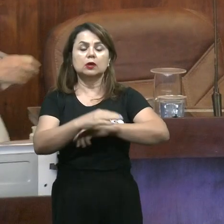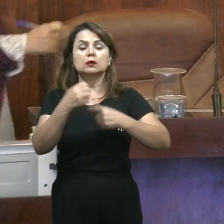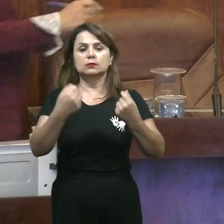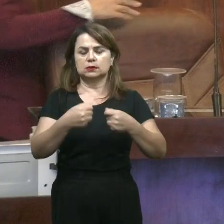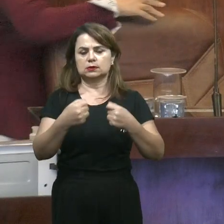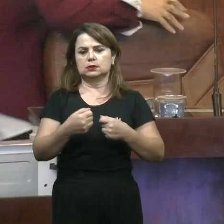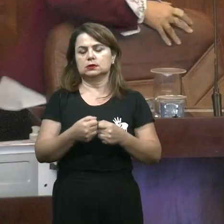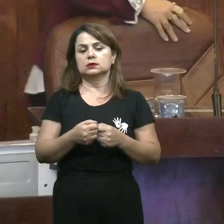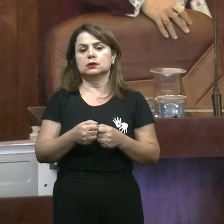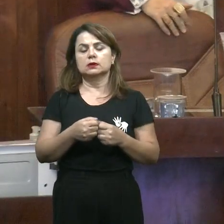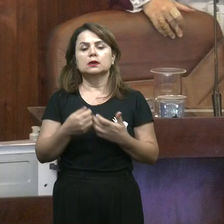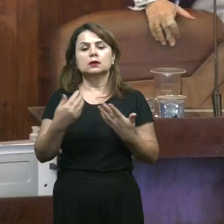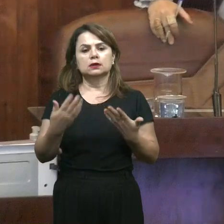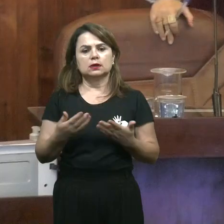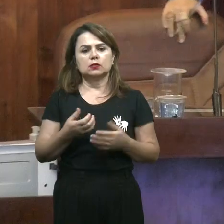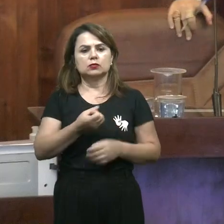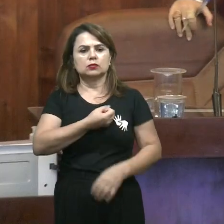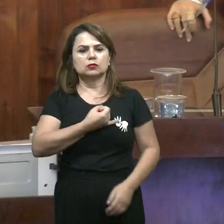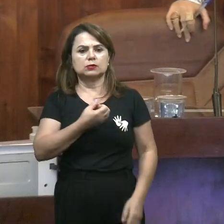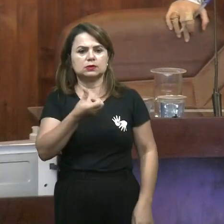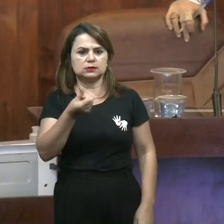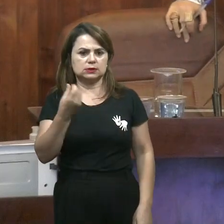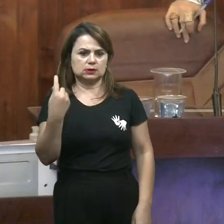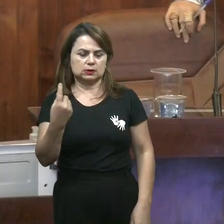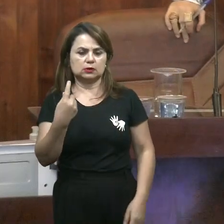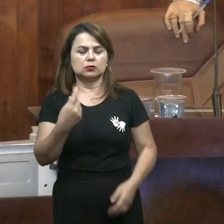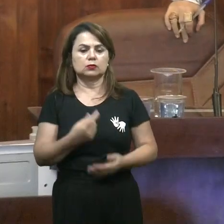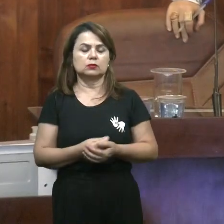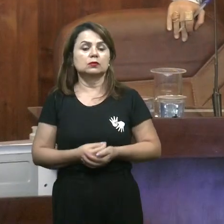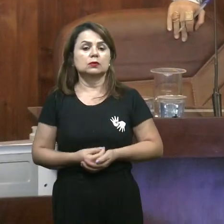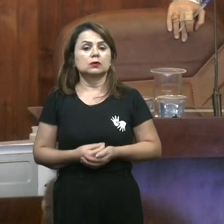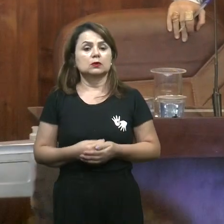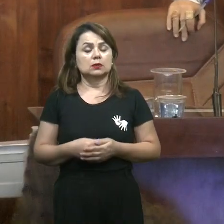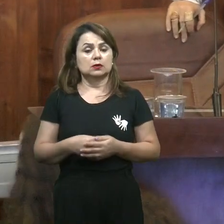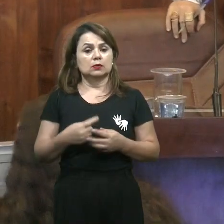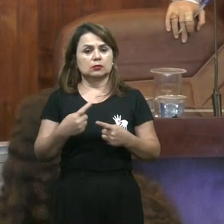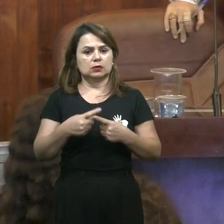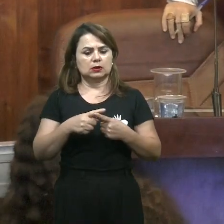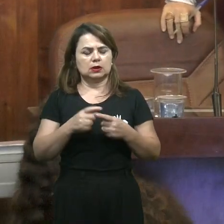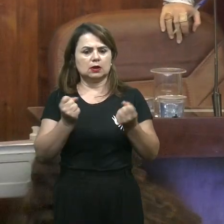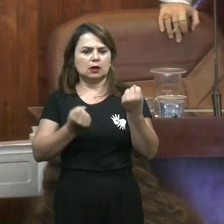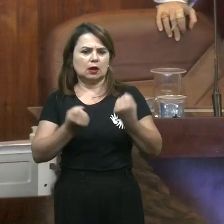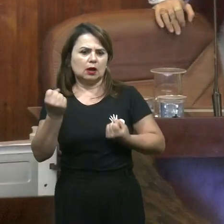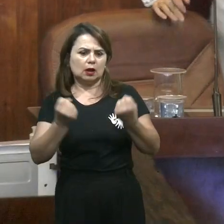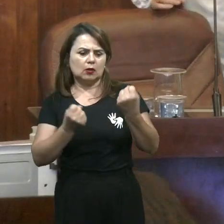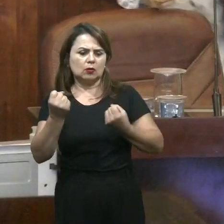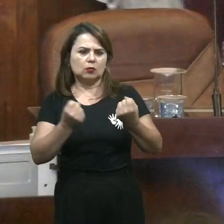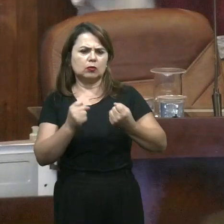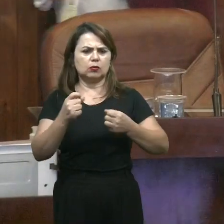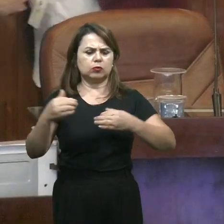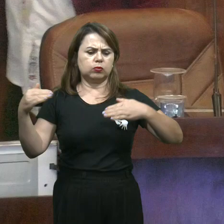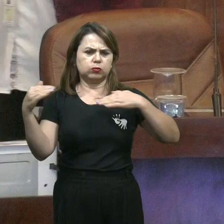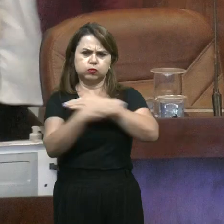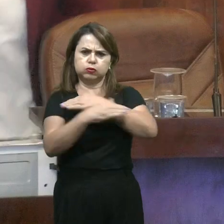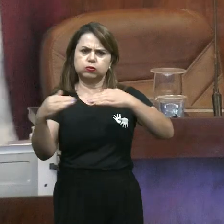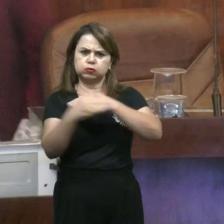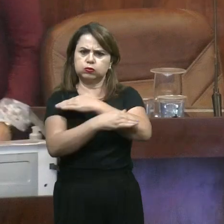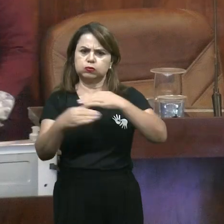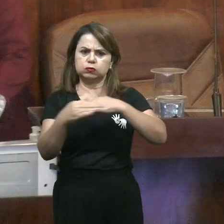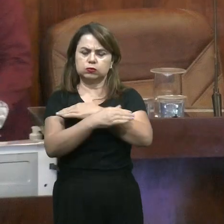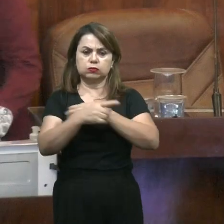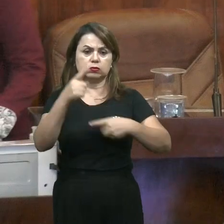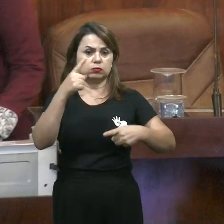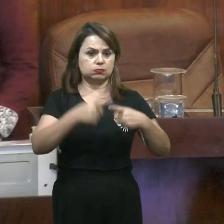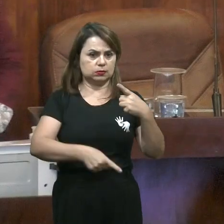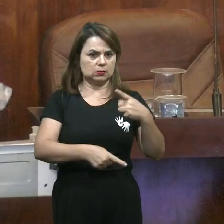Moraes, nº 61, no bairro César de Almeida. Haja vista a velocidade excessiva acima do permitido, por lei, que